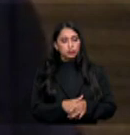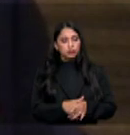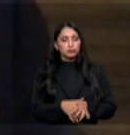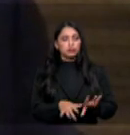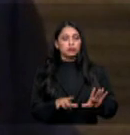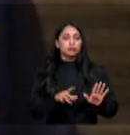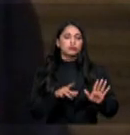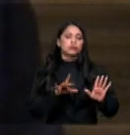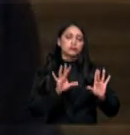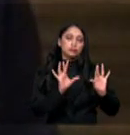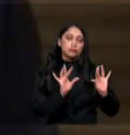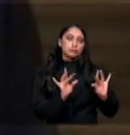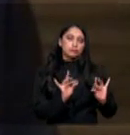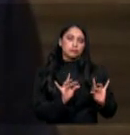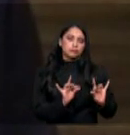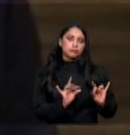profundo,